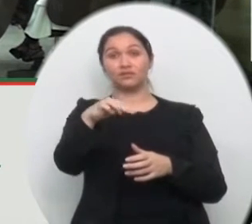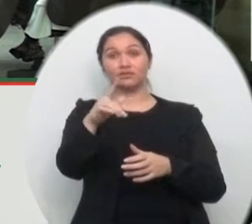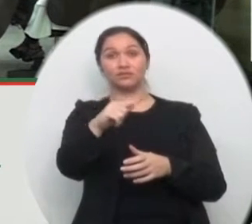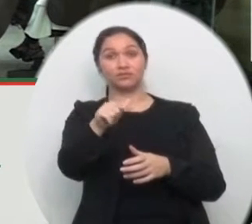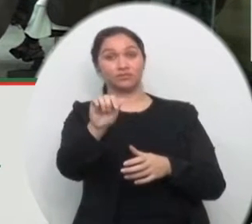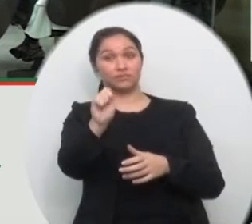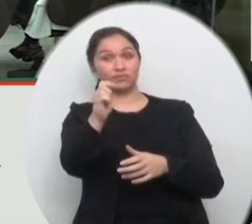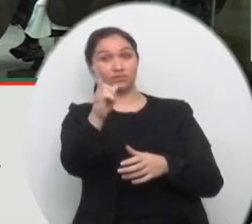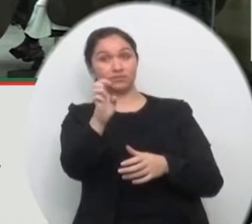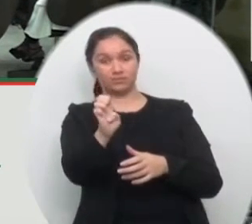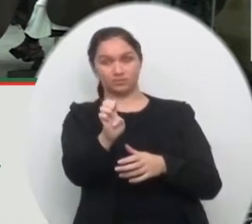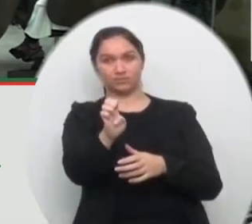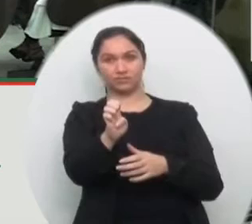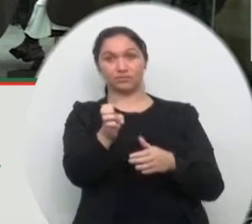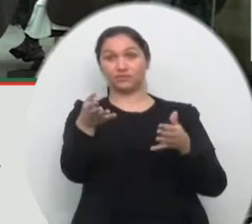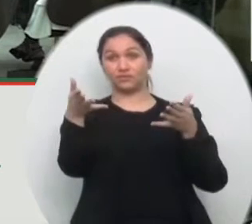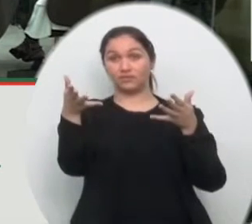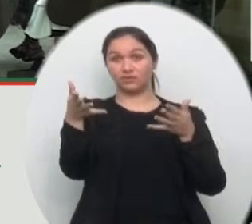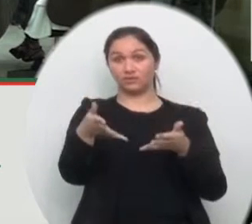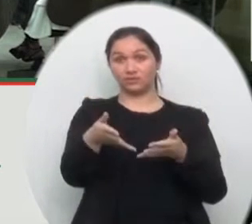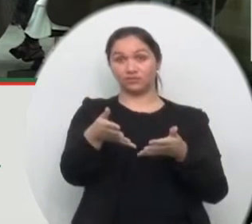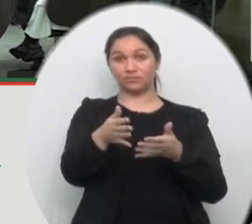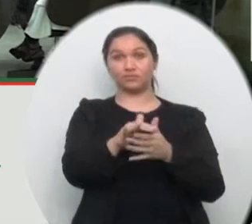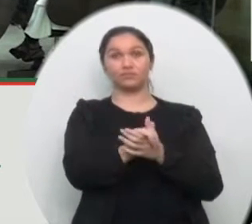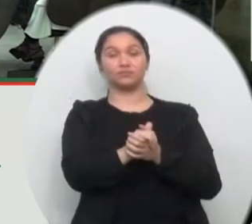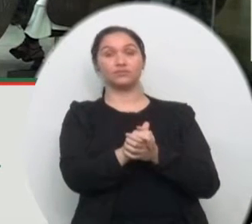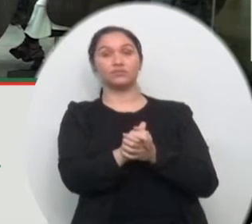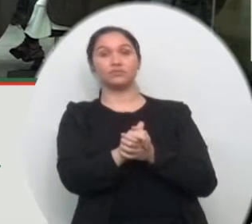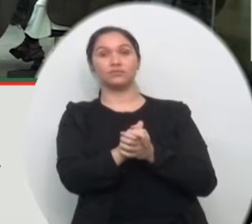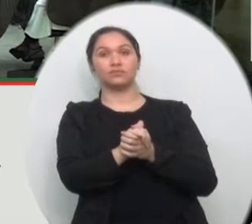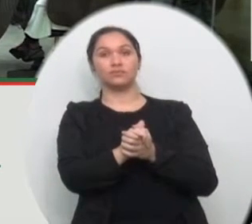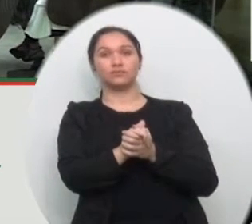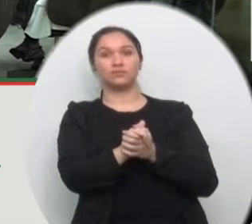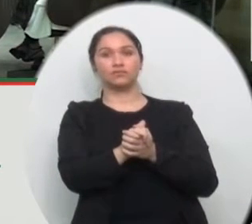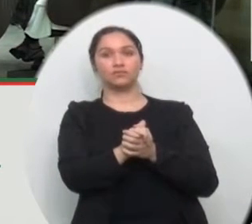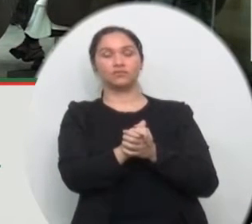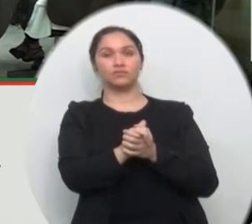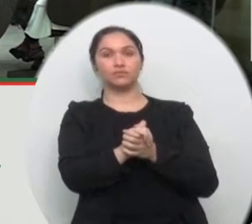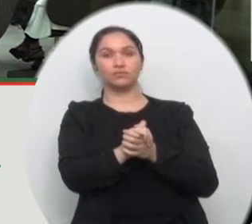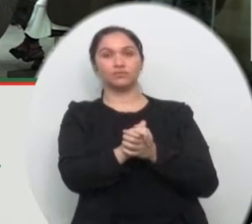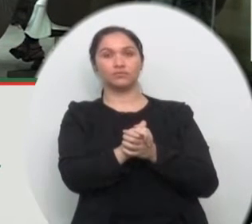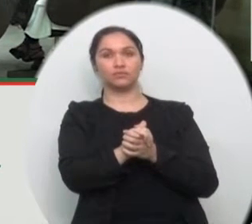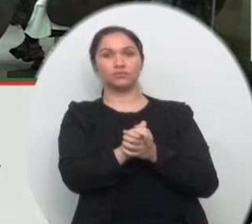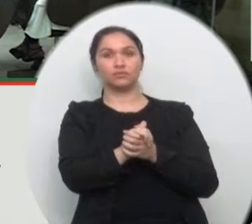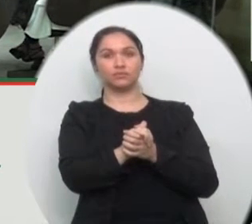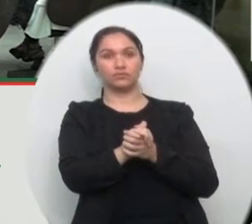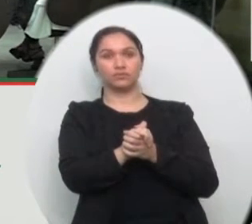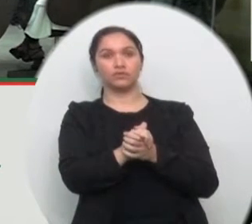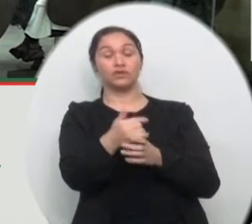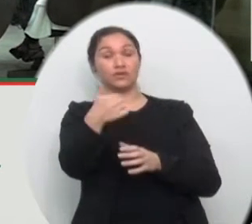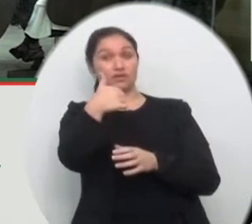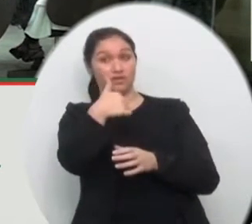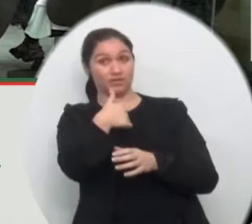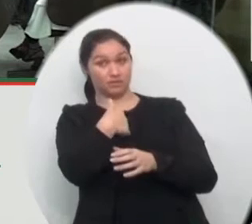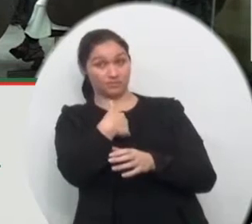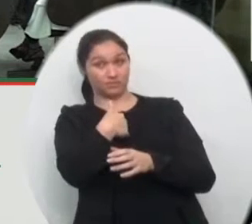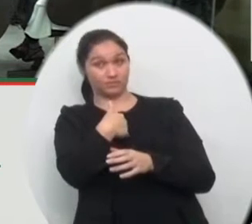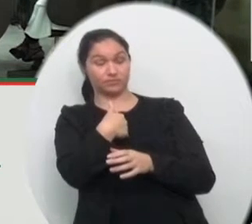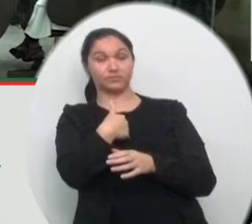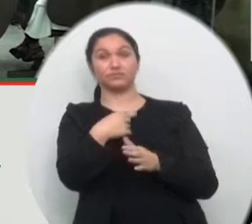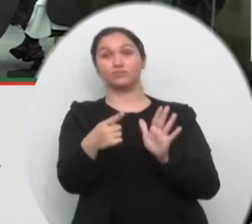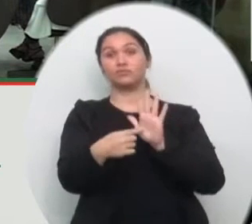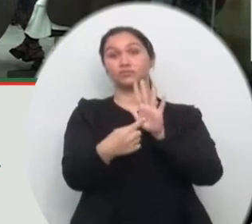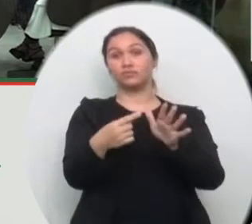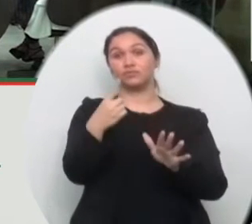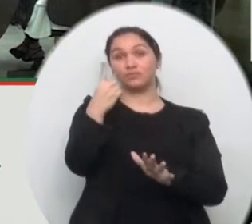vocês. E vocês vão gostar bastante, espero. Mas vocês não vão conseguir, se eu convidar vocês, num dia